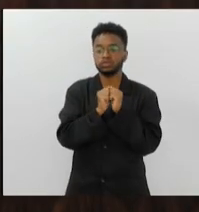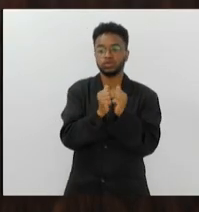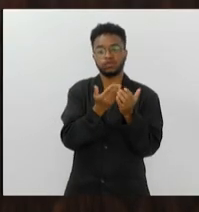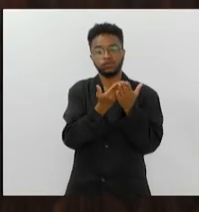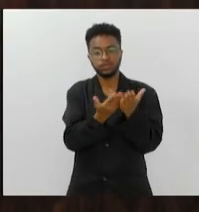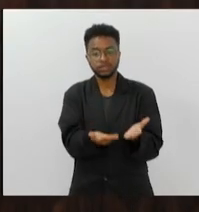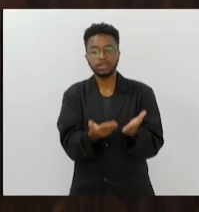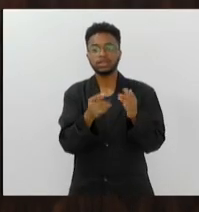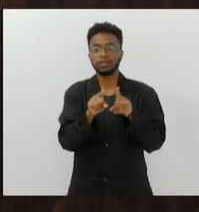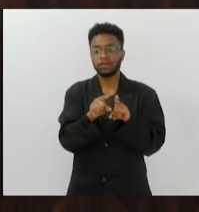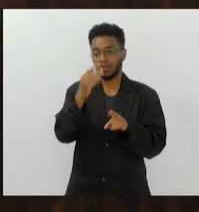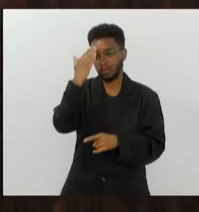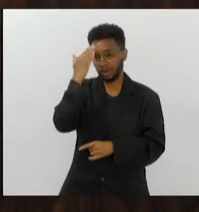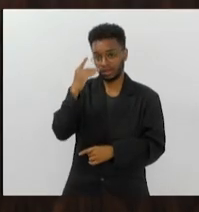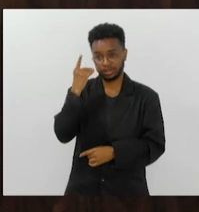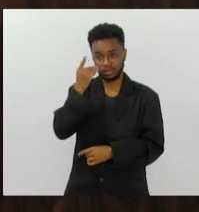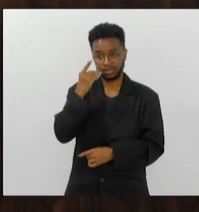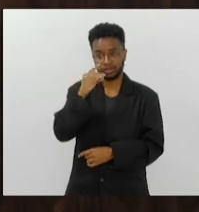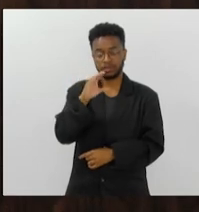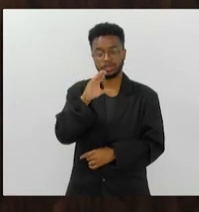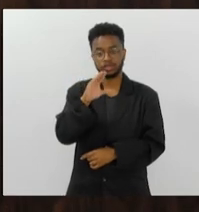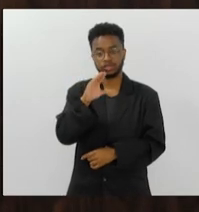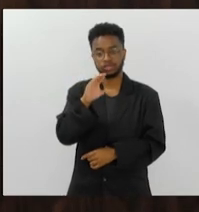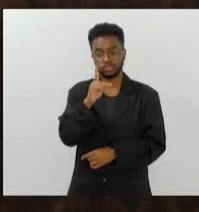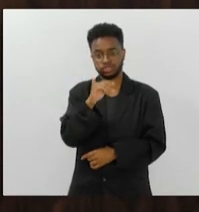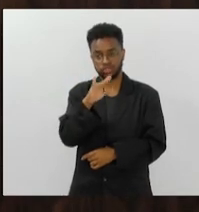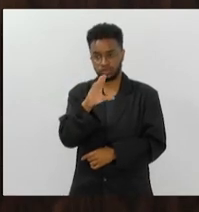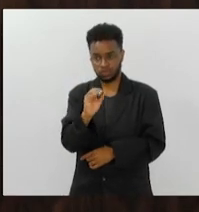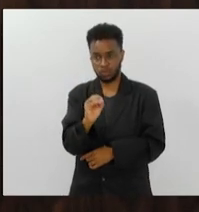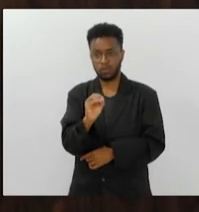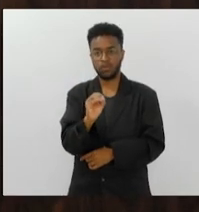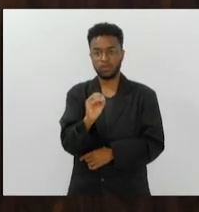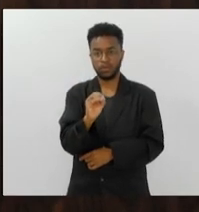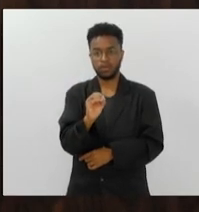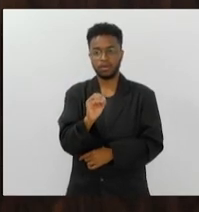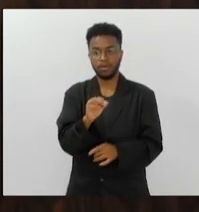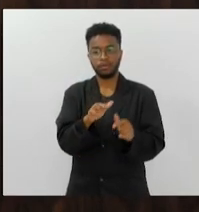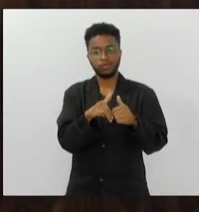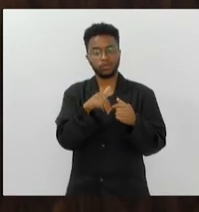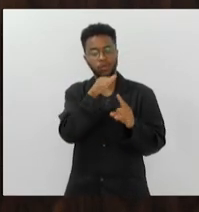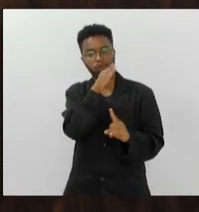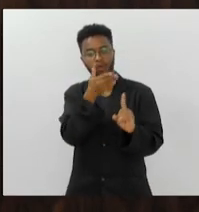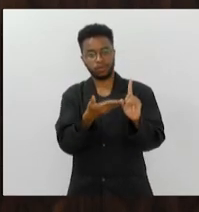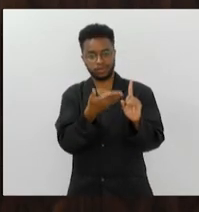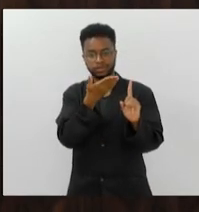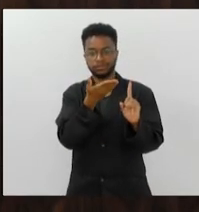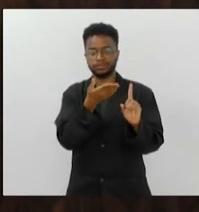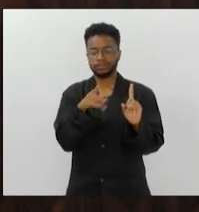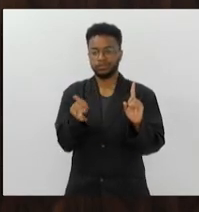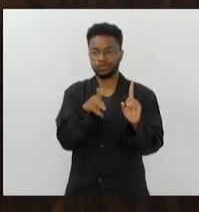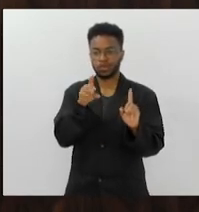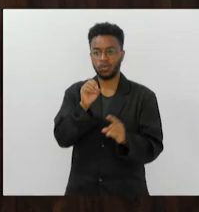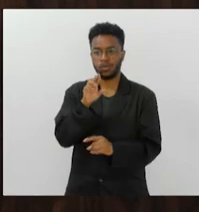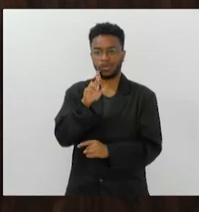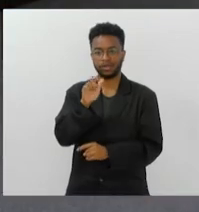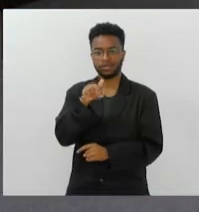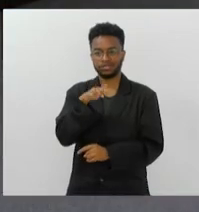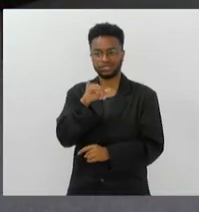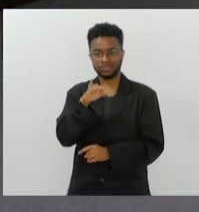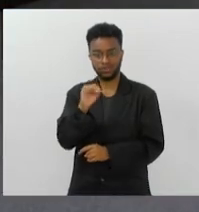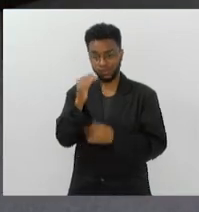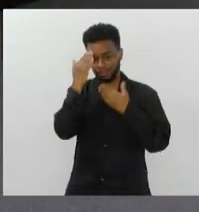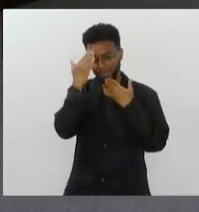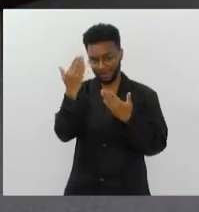obrigado, deputado Chico Machado, por homenagear o professor Orlandino. Obrigado.